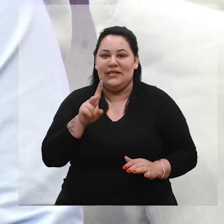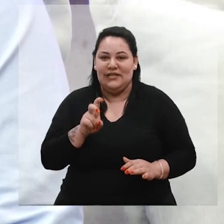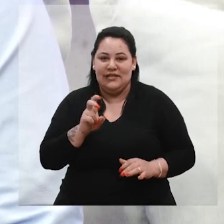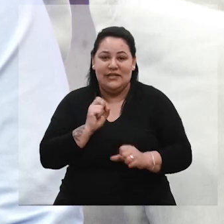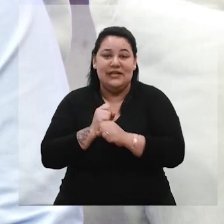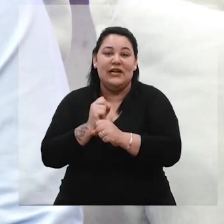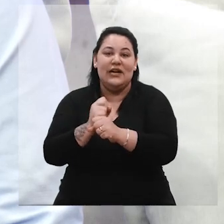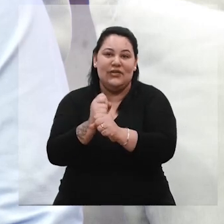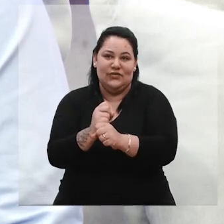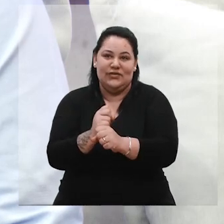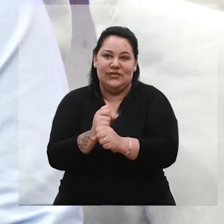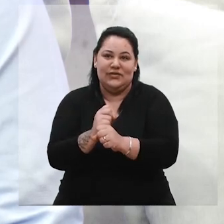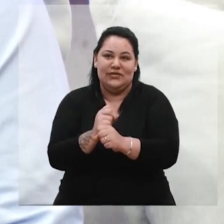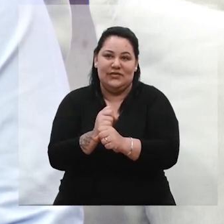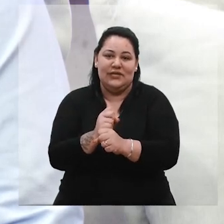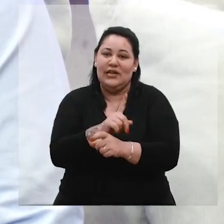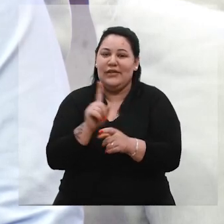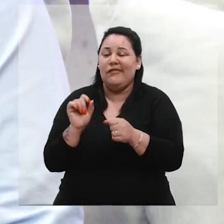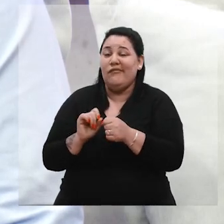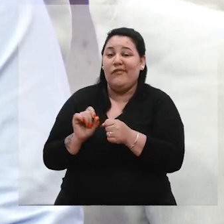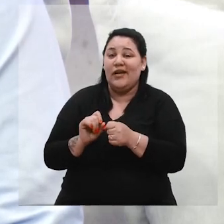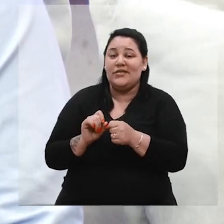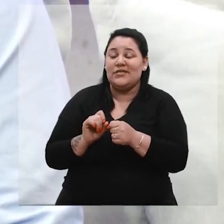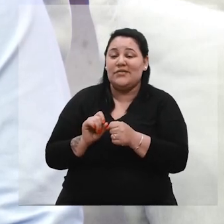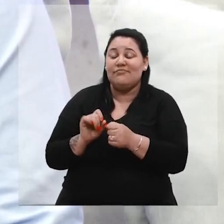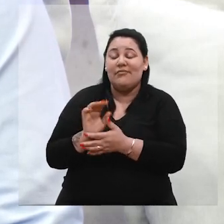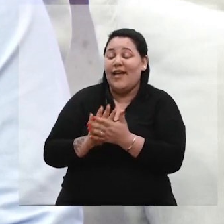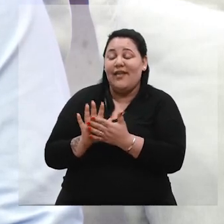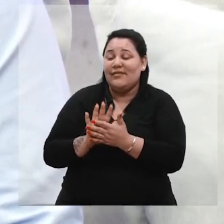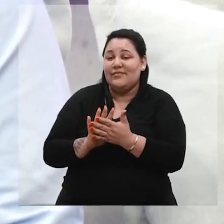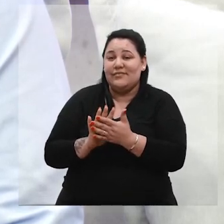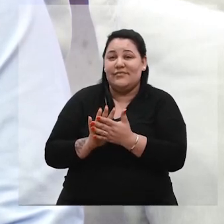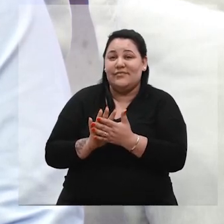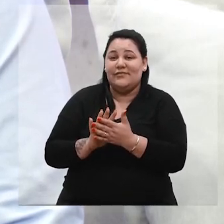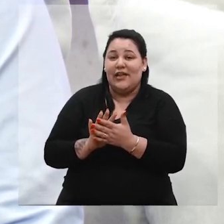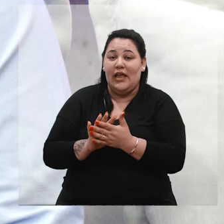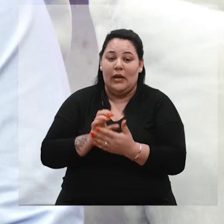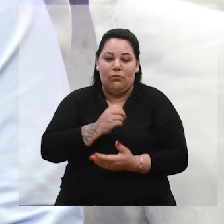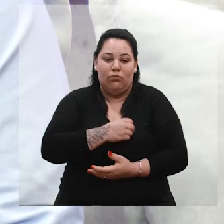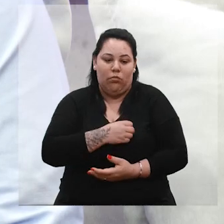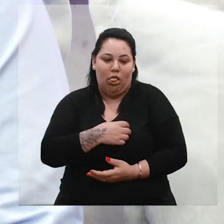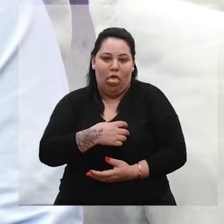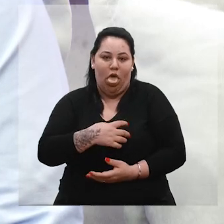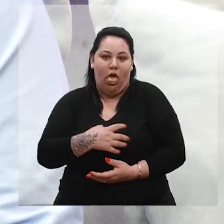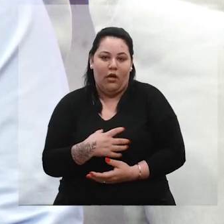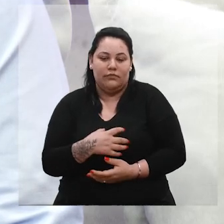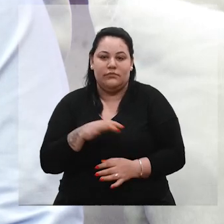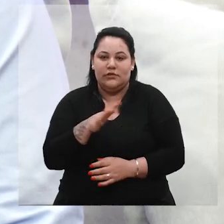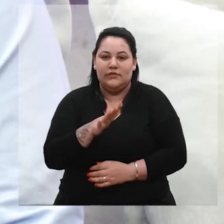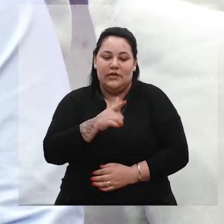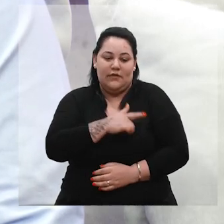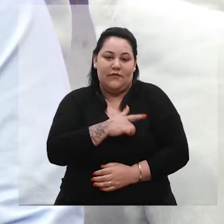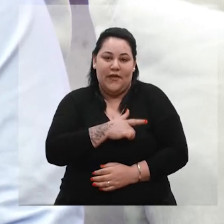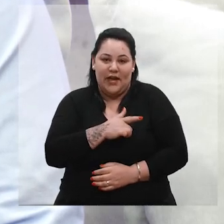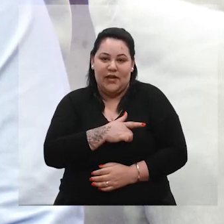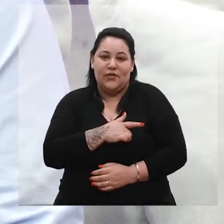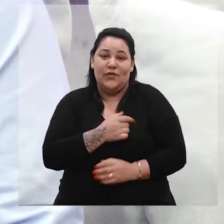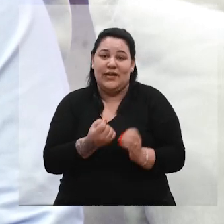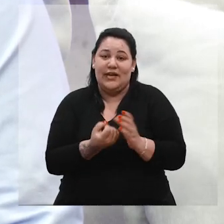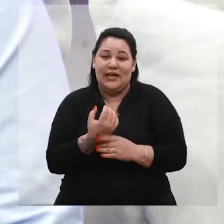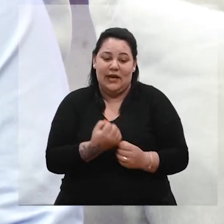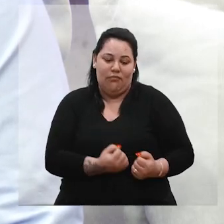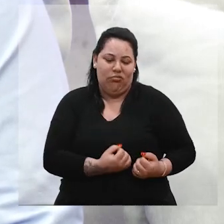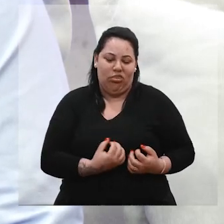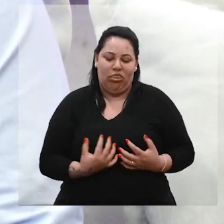10, 15 anos. E apesar de não fazerem nada, tudo bem, a lesão fica grande, às vezes fica um tumor feio, cria